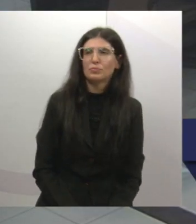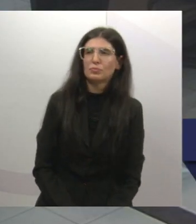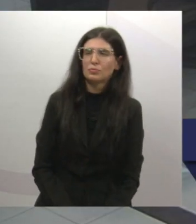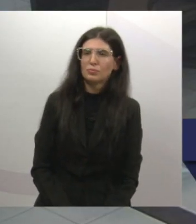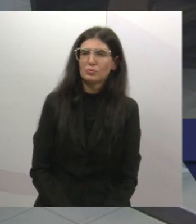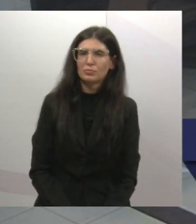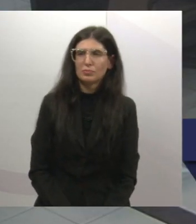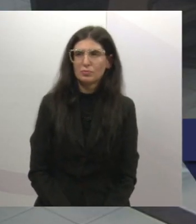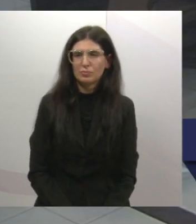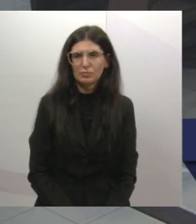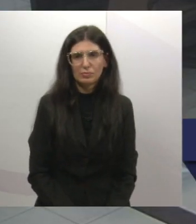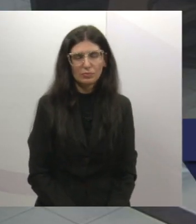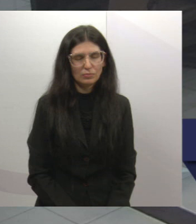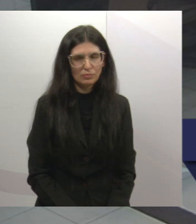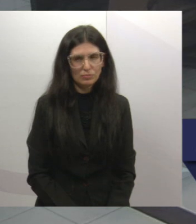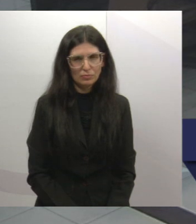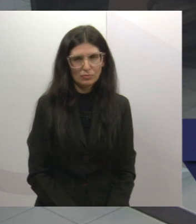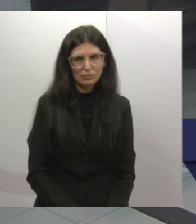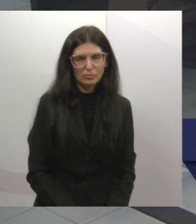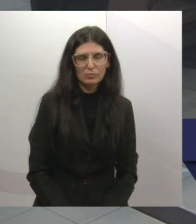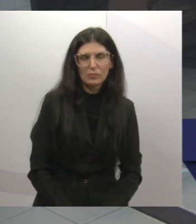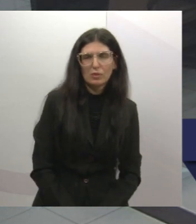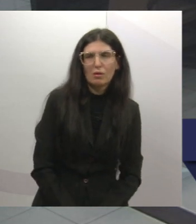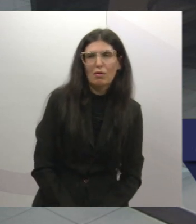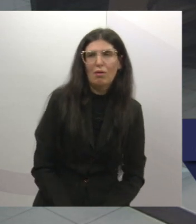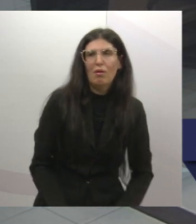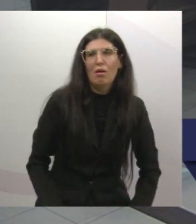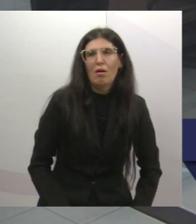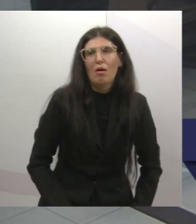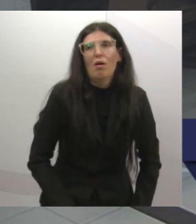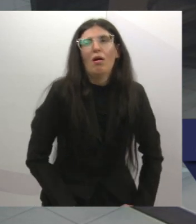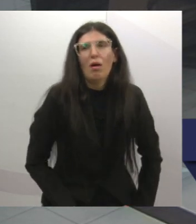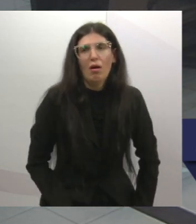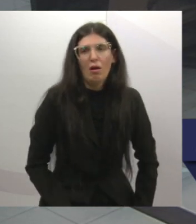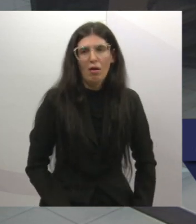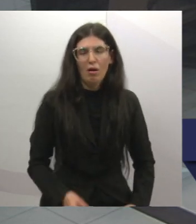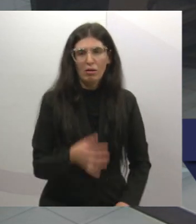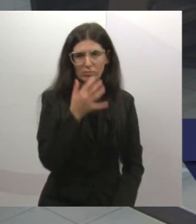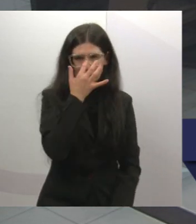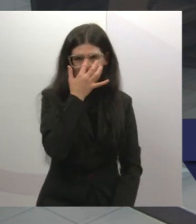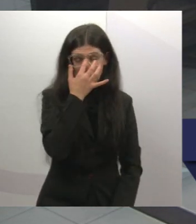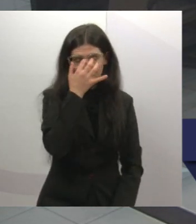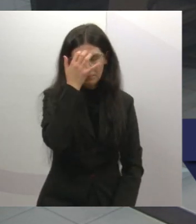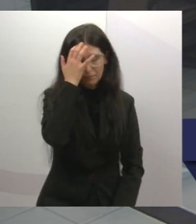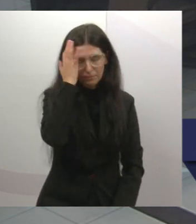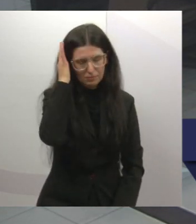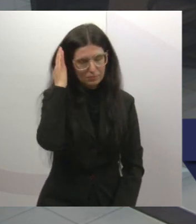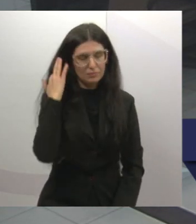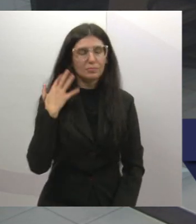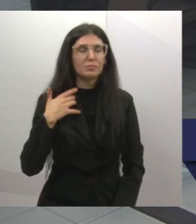Acho que é o terceiro slide, mais ou menos.